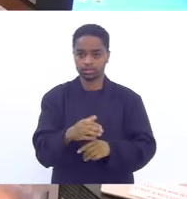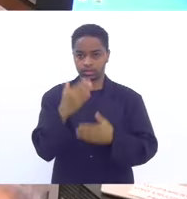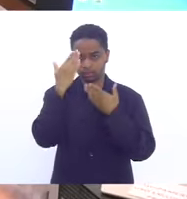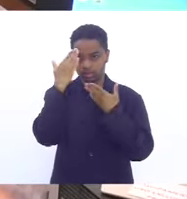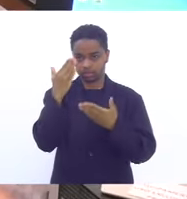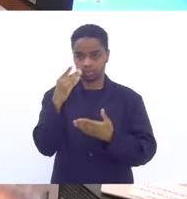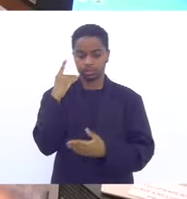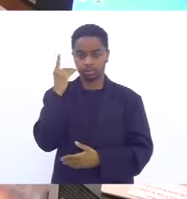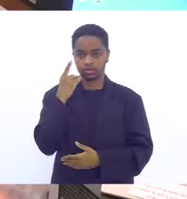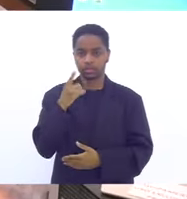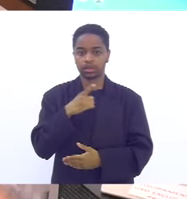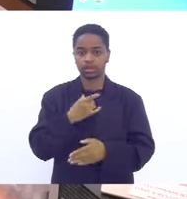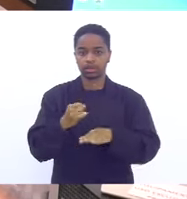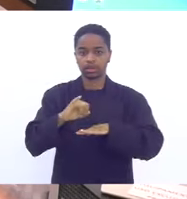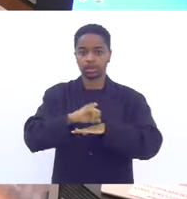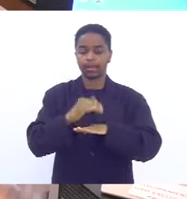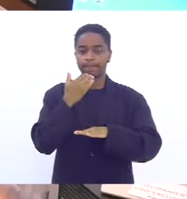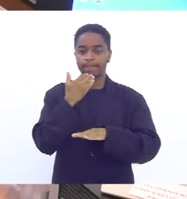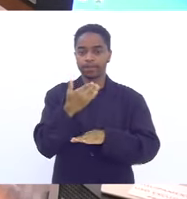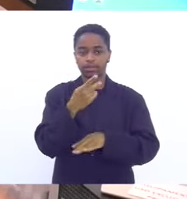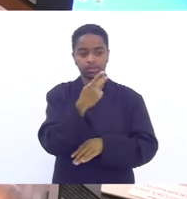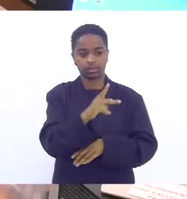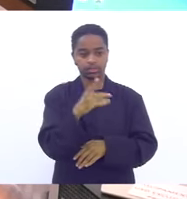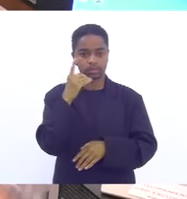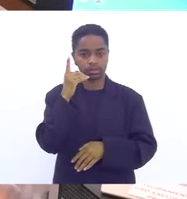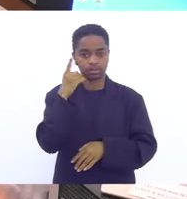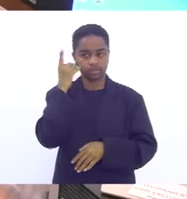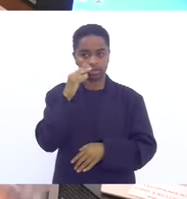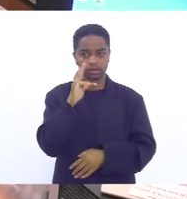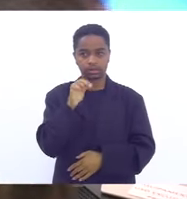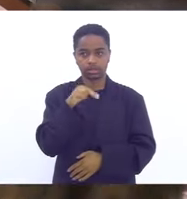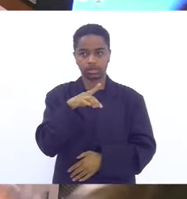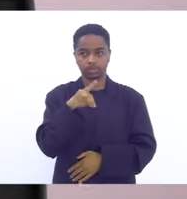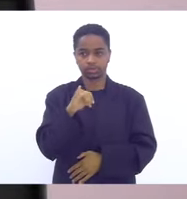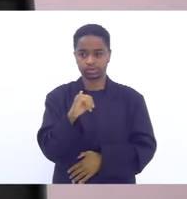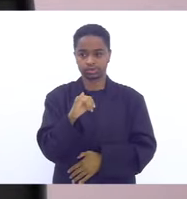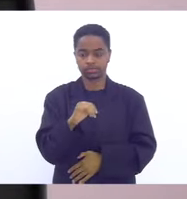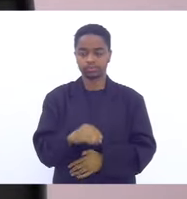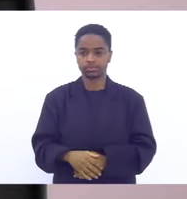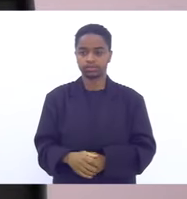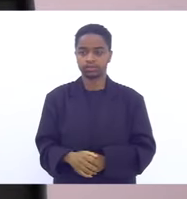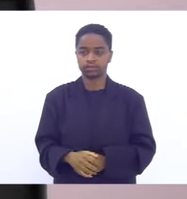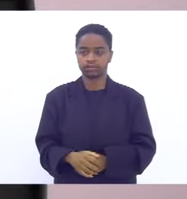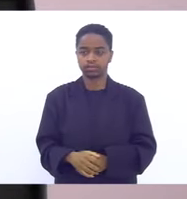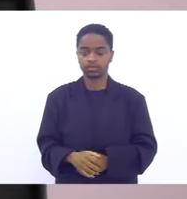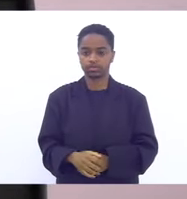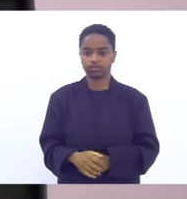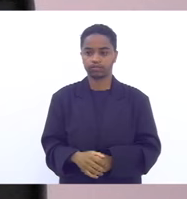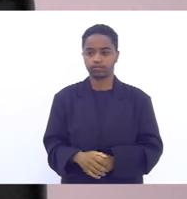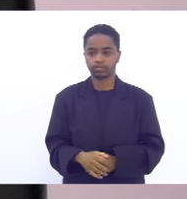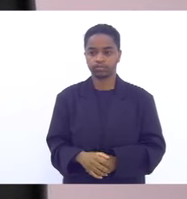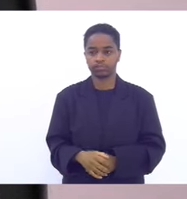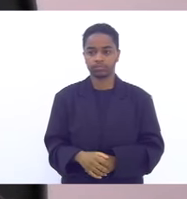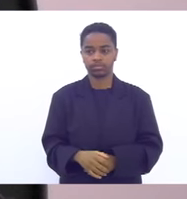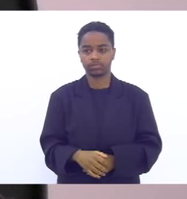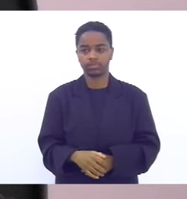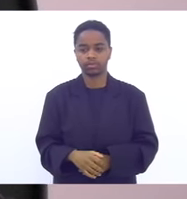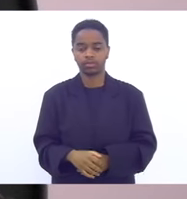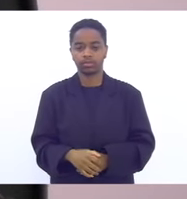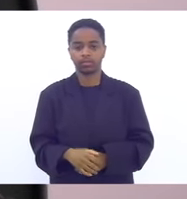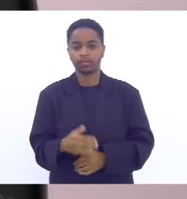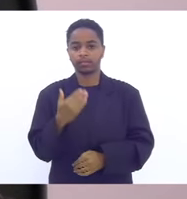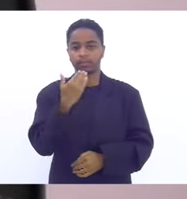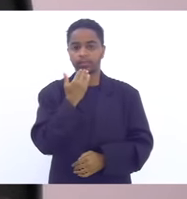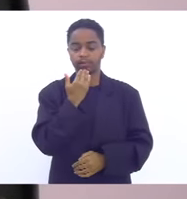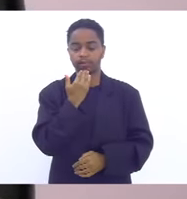Júnior. A sobremesa é o requerimento de autoria do deputado Tandy Vieira, requerimento por escrito, no sentido de, venho por meio deste solicitar